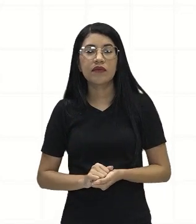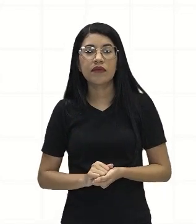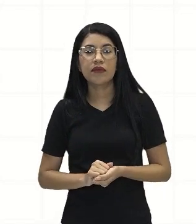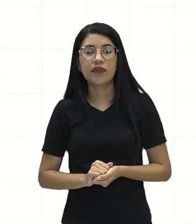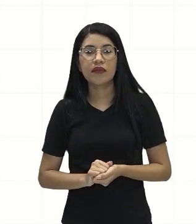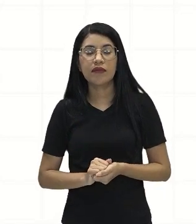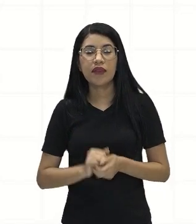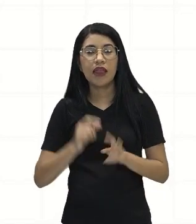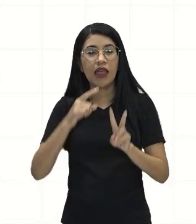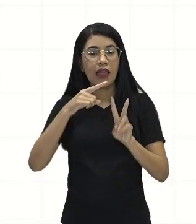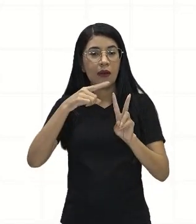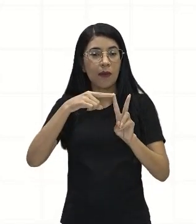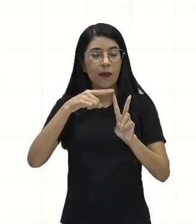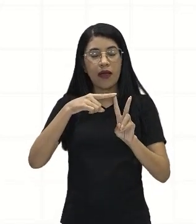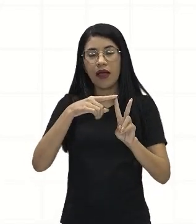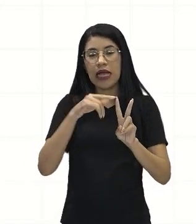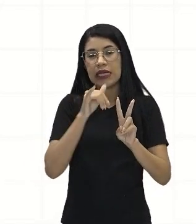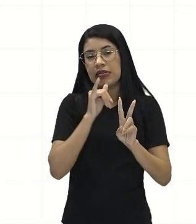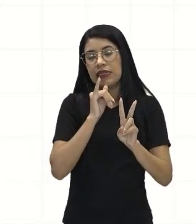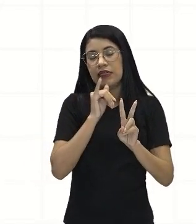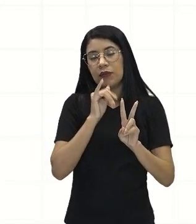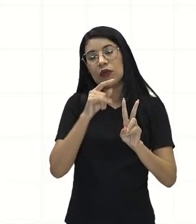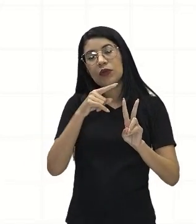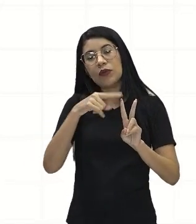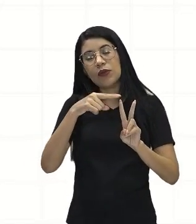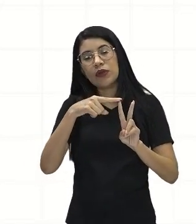raiz quadrada, digamos, de